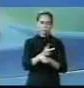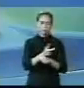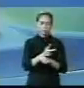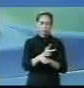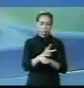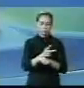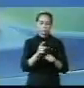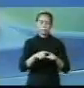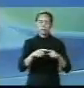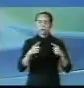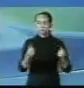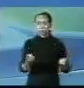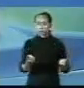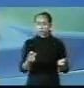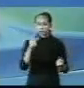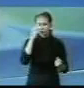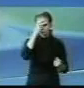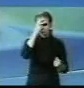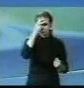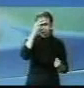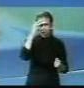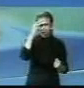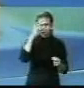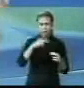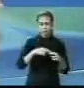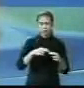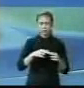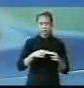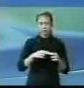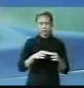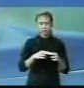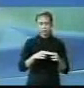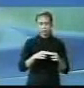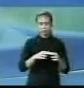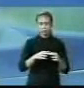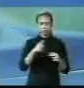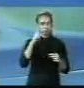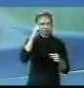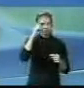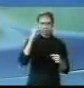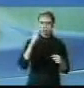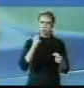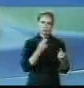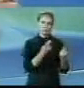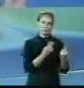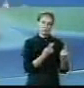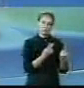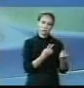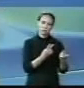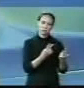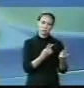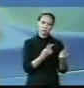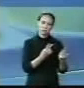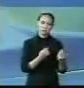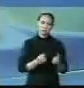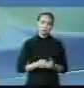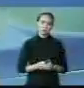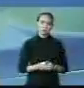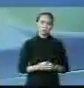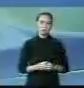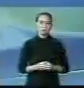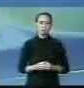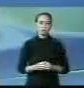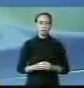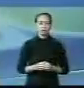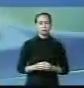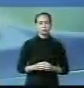acham isso, né? Por quê? Porque eles estão trabalhando ali, aí de repente querem o quê? Aliviar um pouco a atenção, vou lá mandar uma mensagem para alguém, vou ver se alguém se